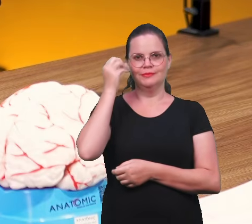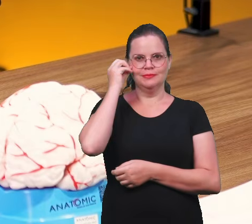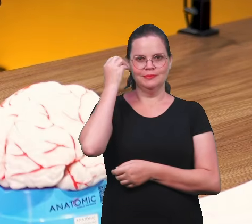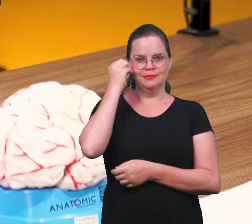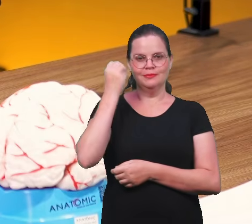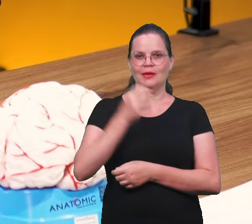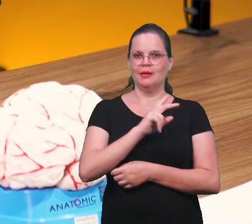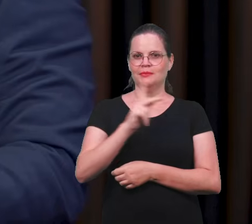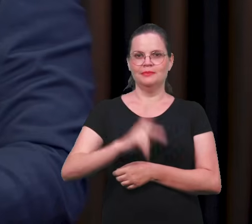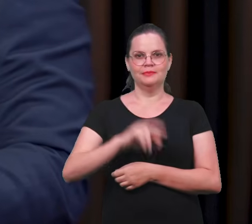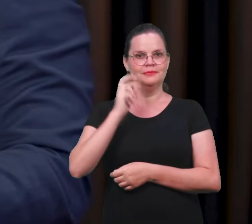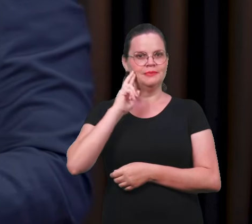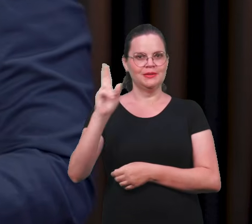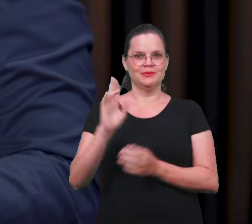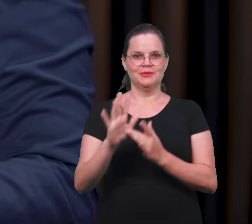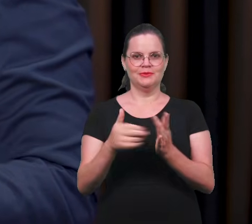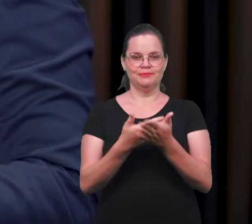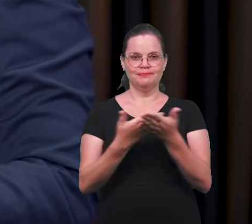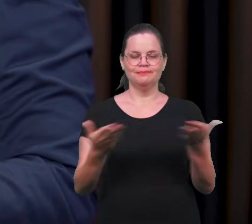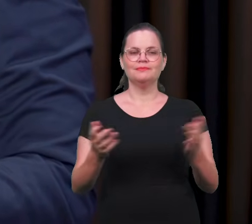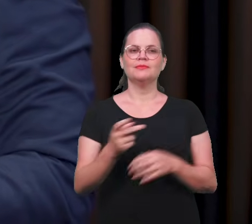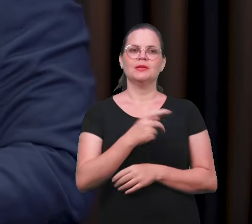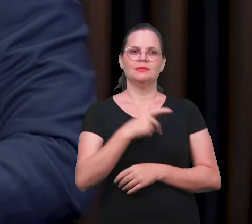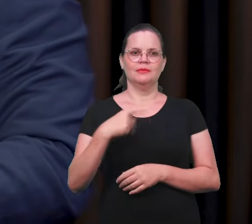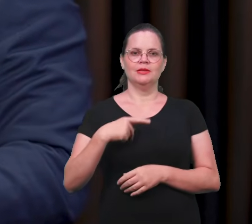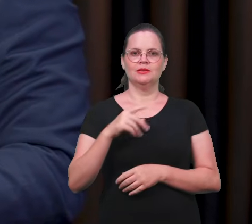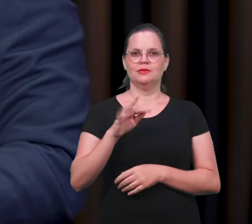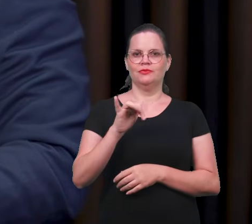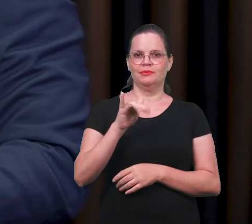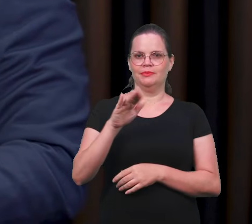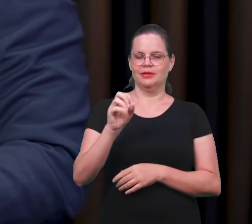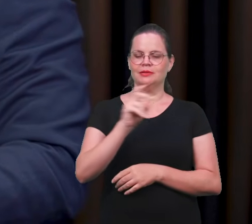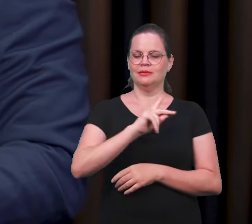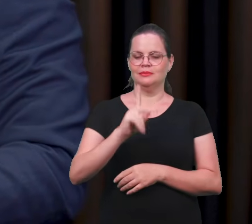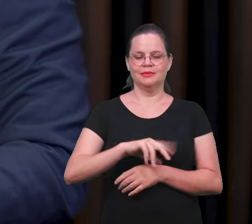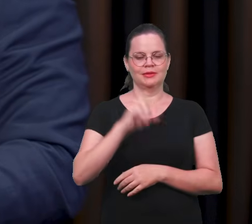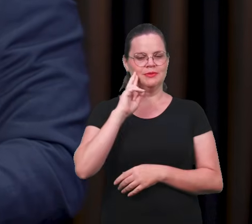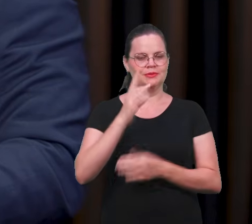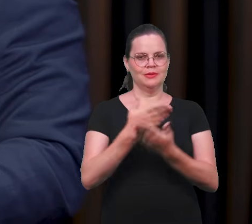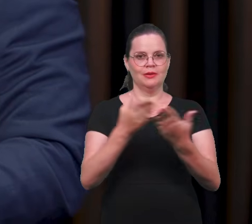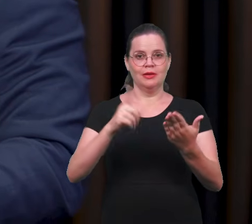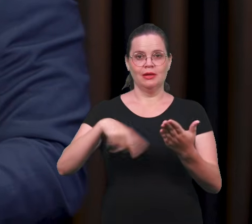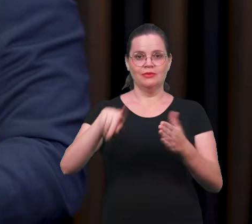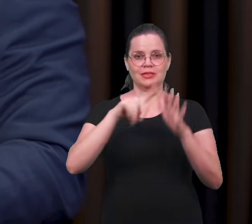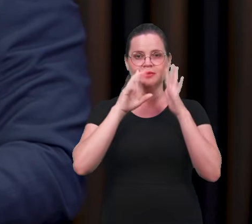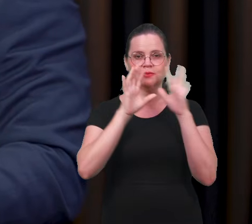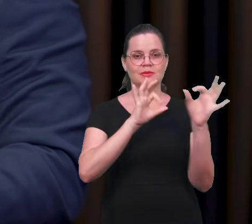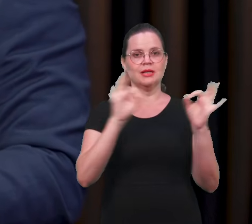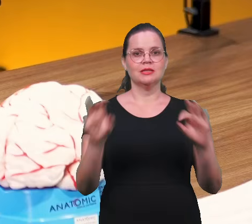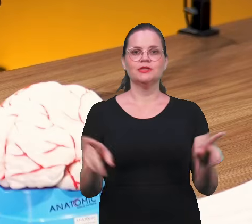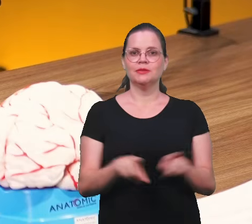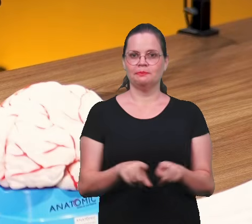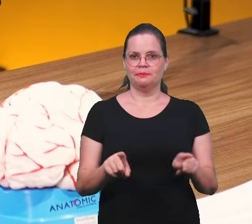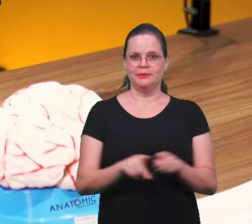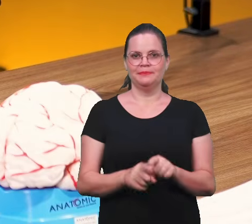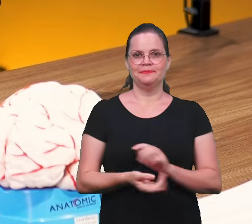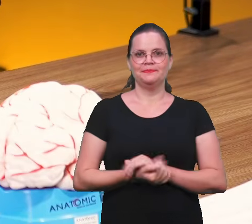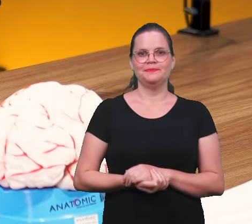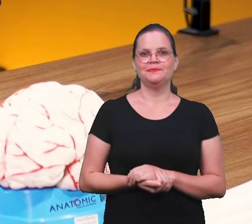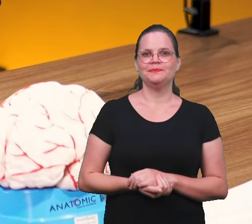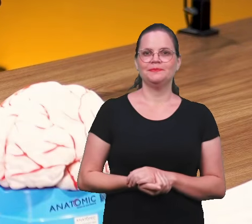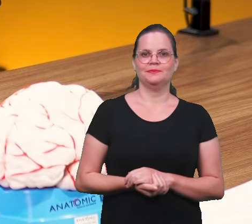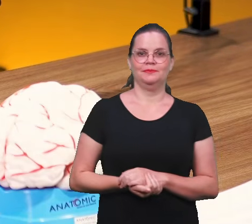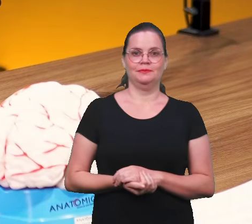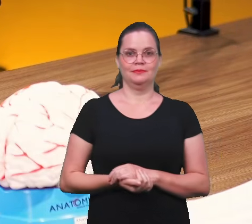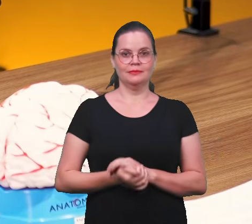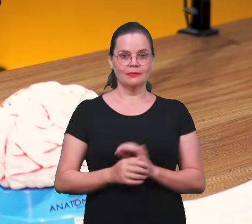paz do Senhor, pastor Orlando. A paz do Senhor, pastor Fabiano. A paz do Senhor a você que nos assiste. Amém.